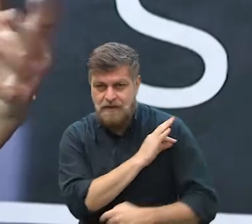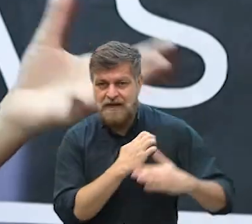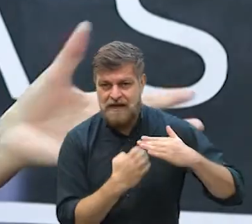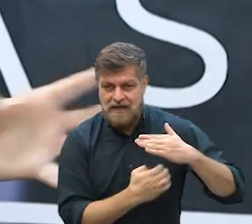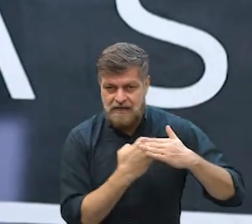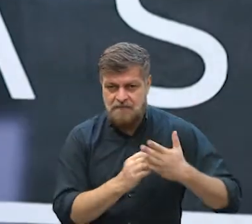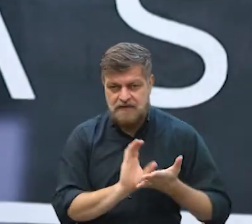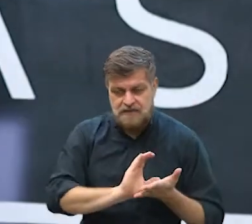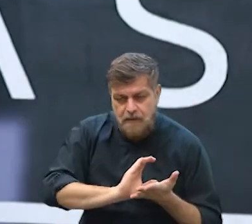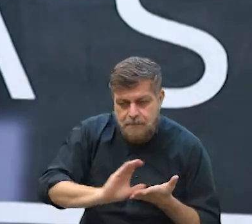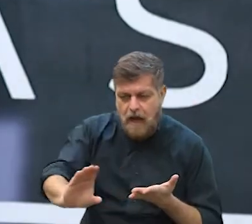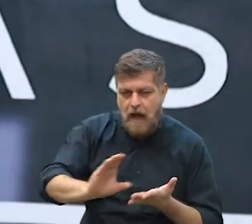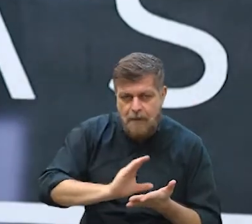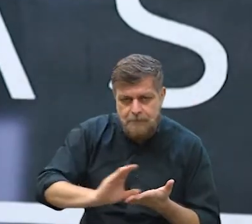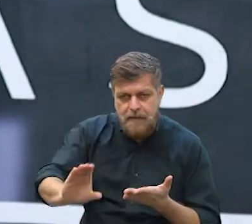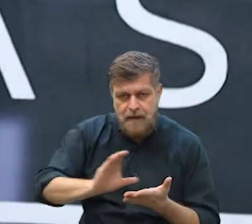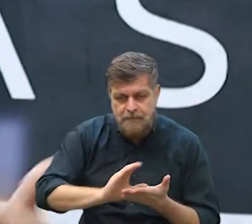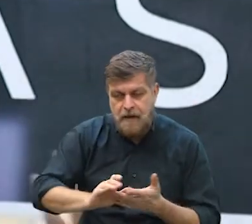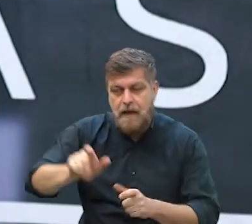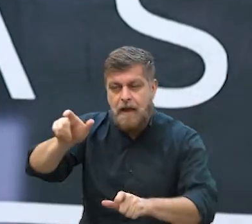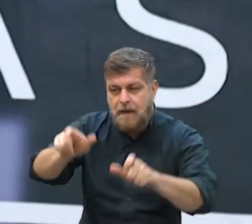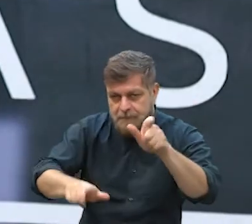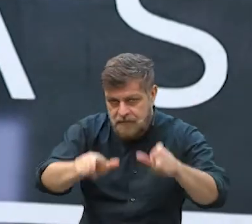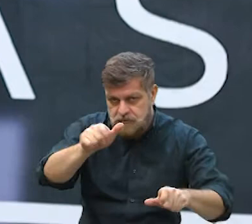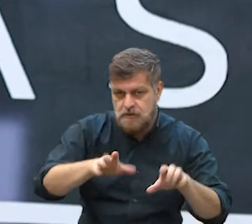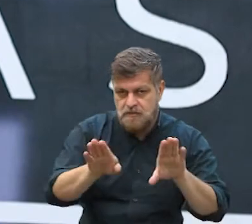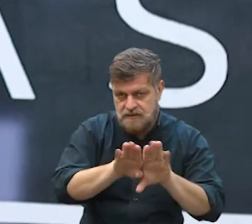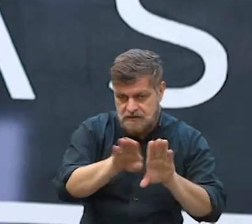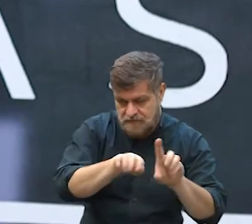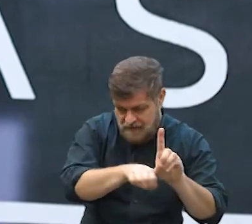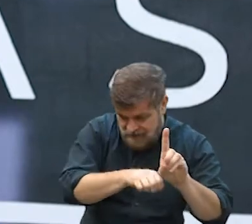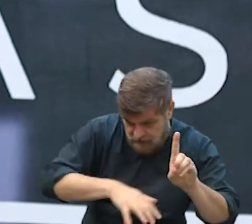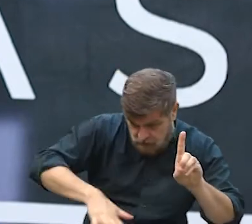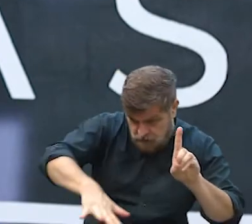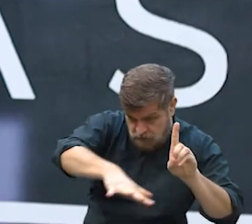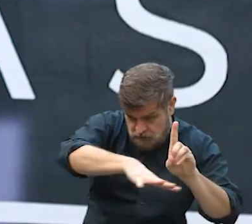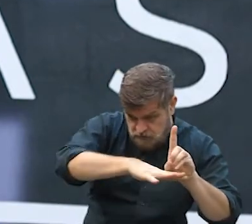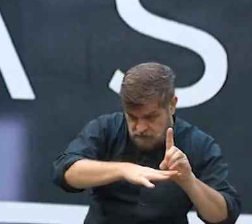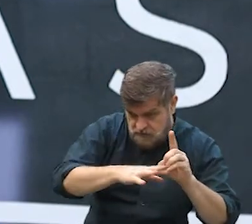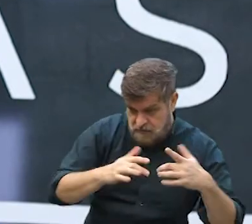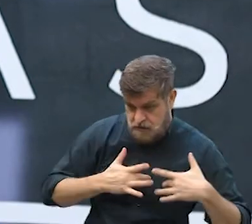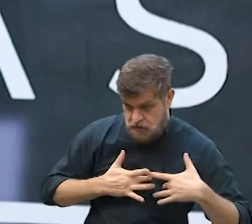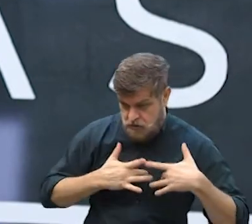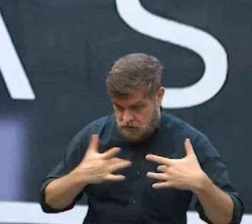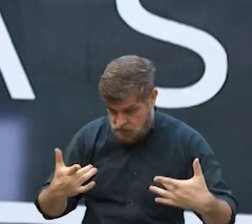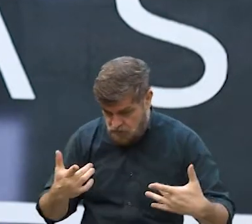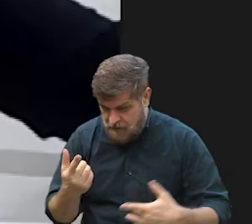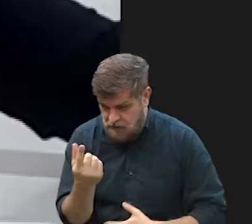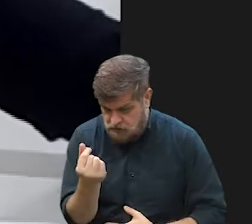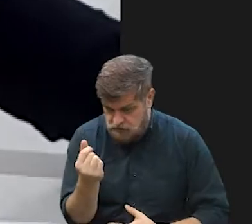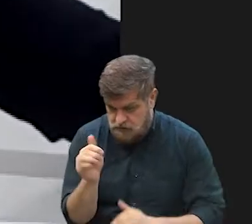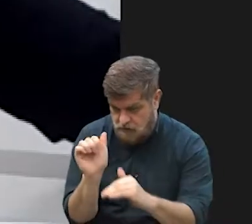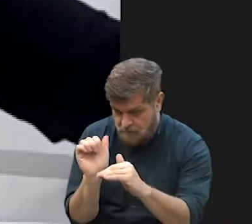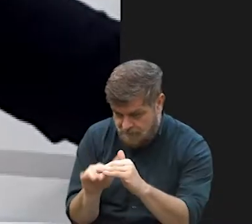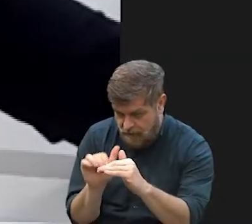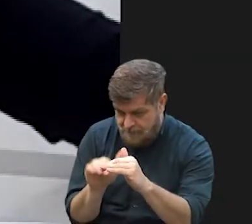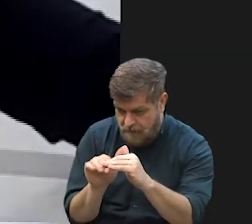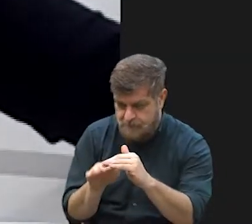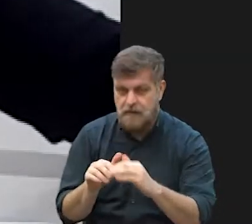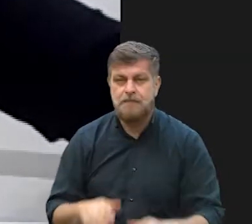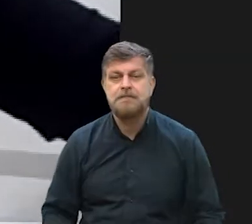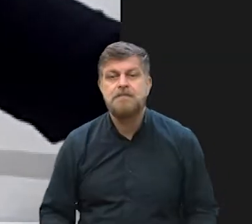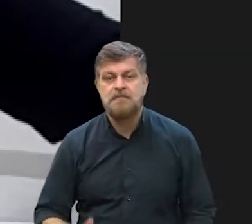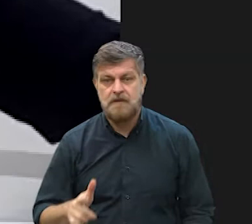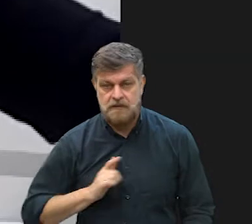empresas, né? Pessoas, enquanto pessoas físicas, também costumam ajudar, doar? Isso. Atualmente, nós temos